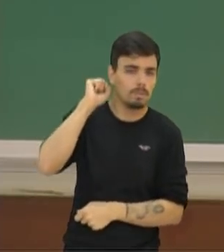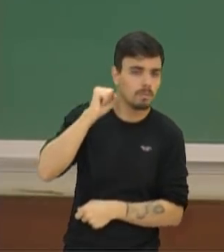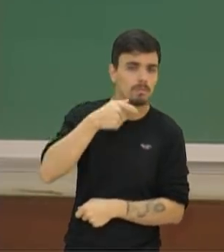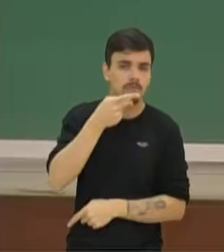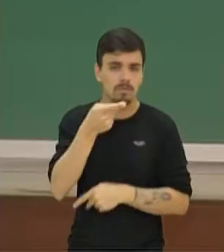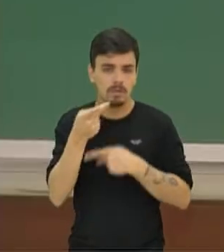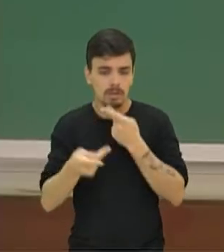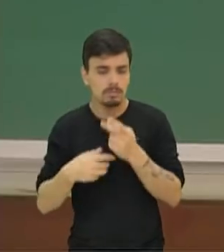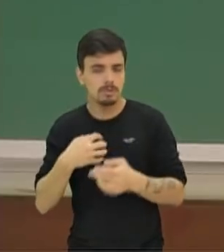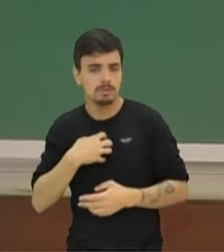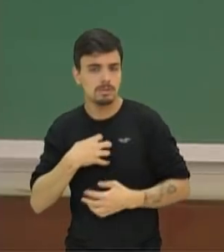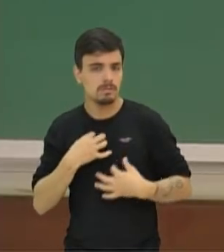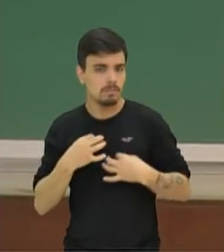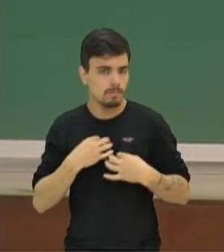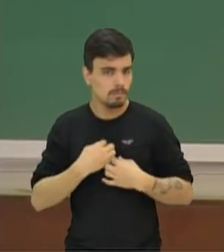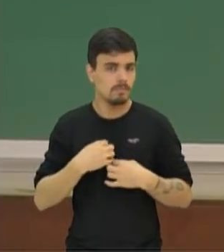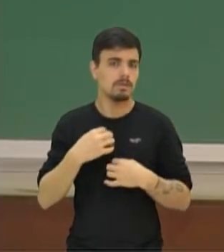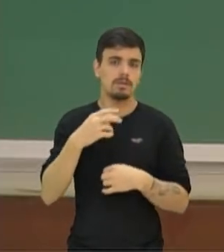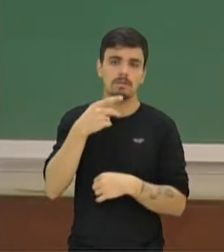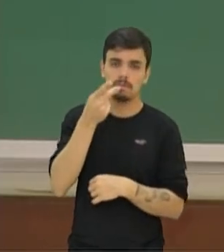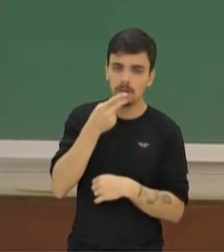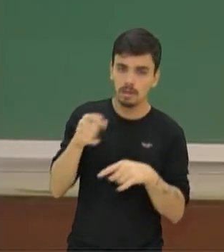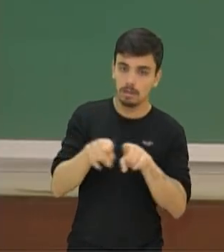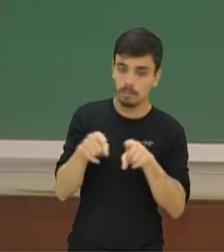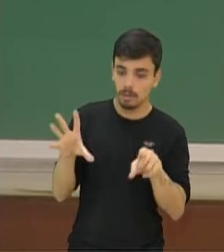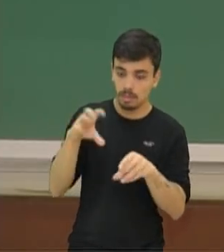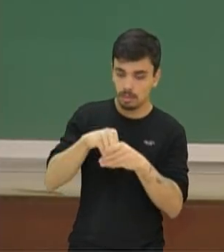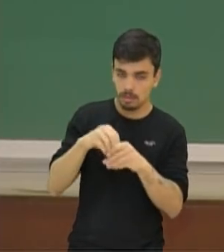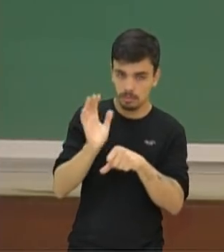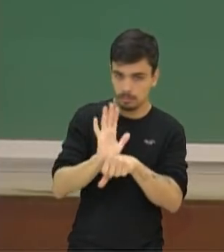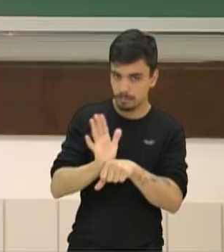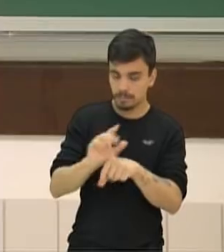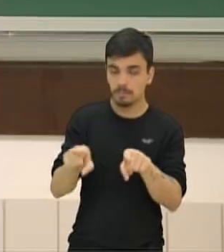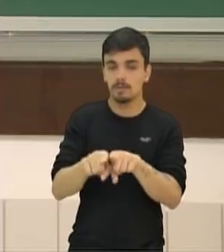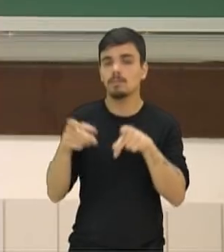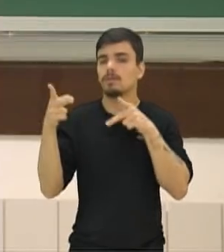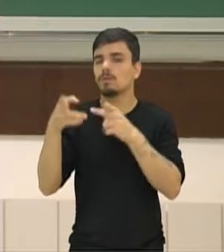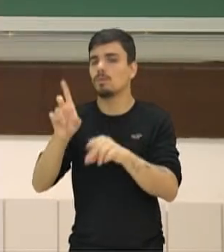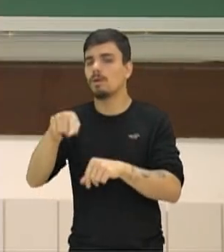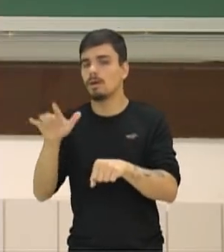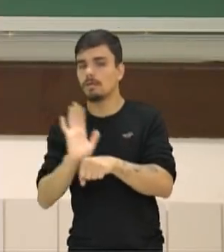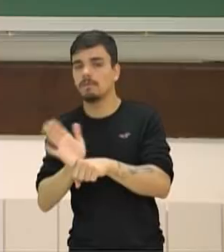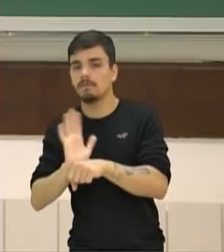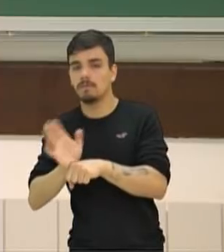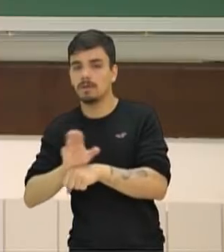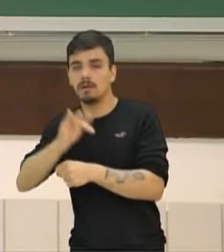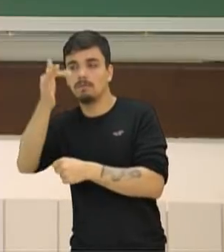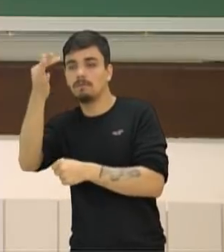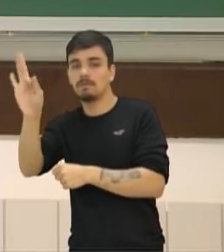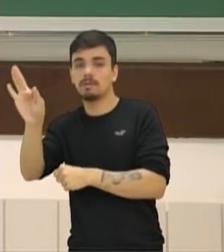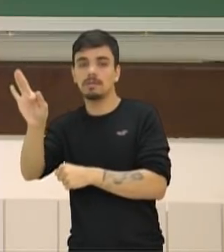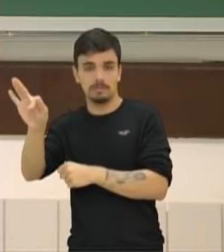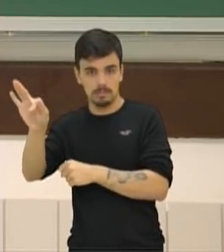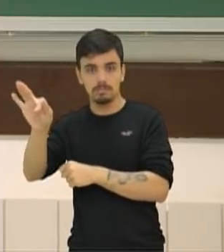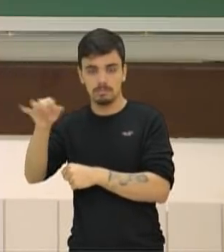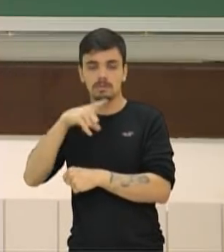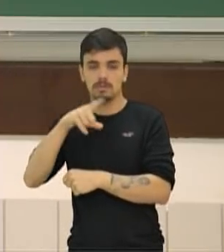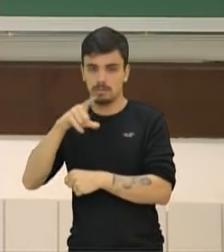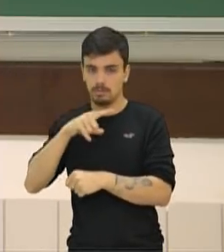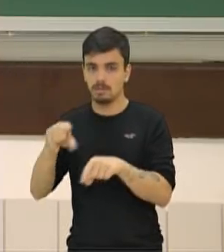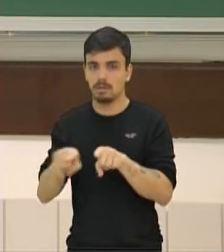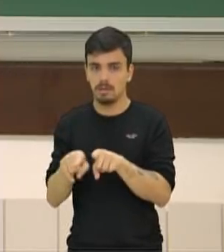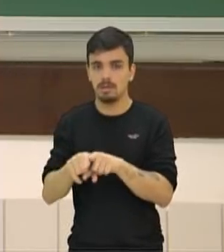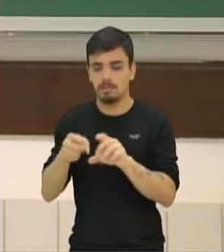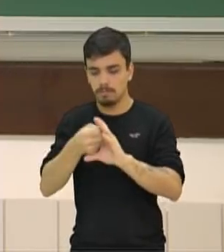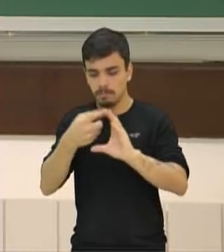de vestir, isso vai estar nesse filme, né? A mesma coisa se for um filme francês, vai ter lá as características